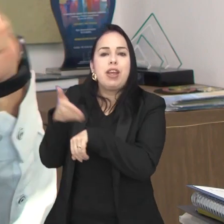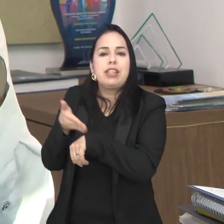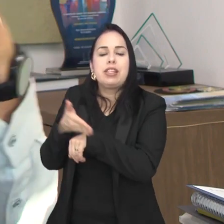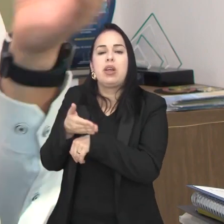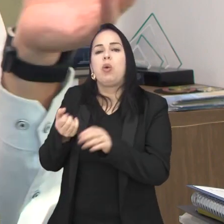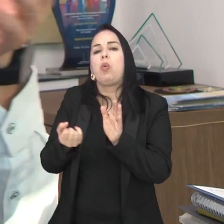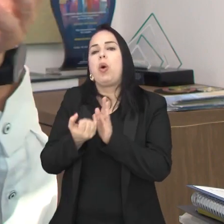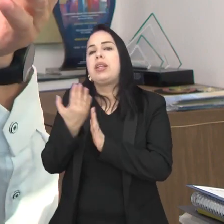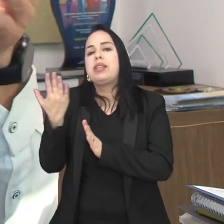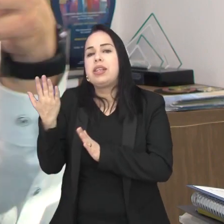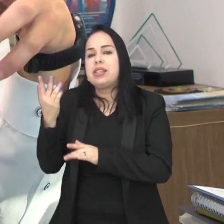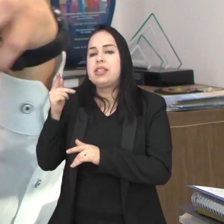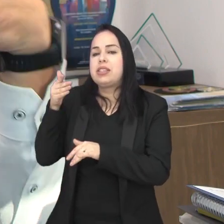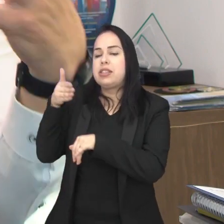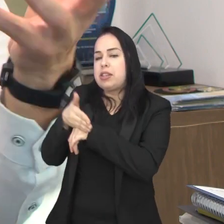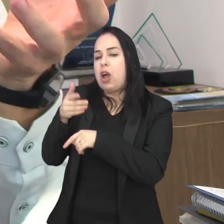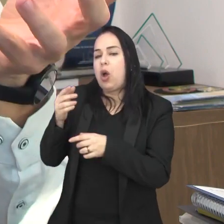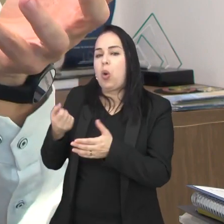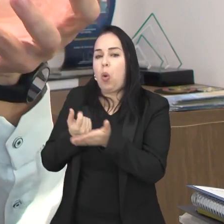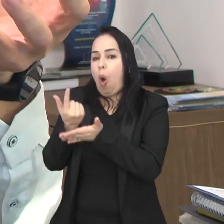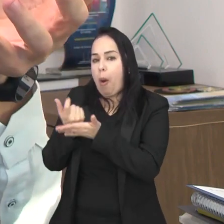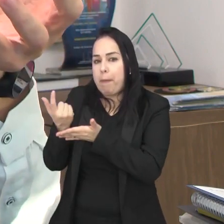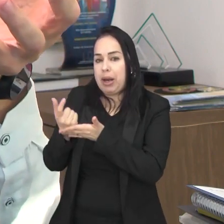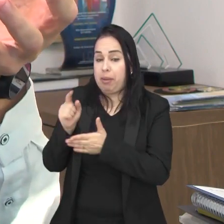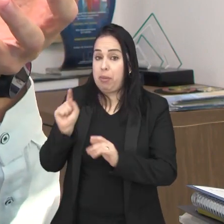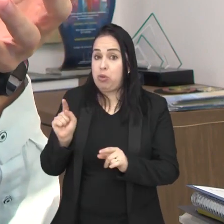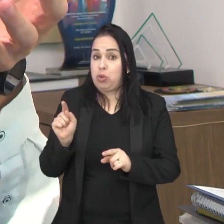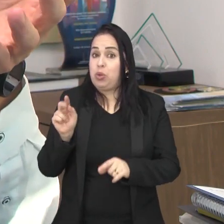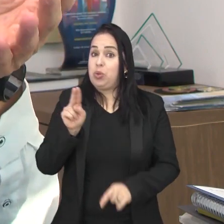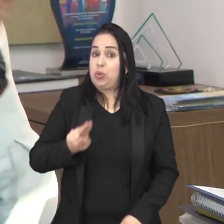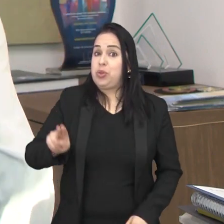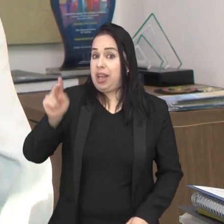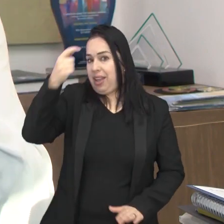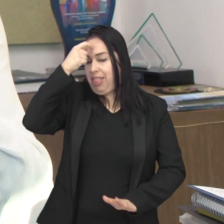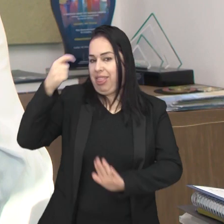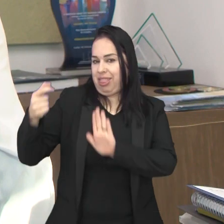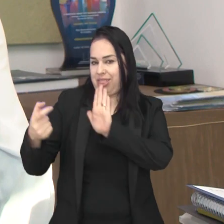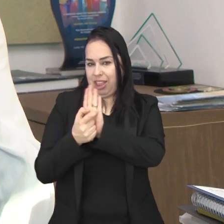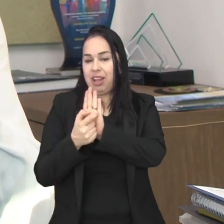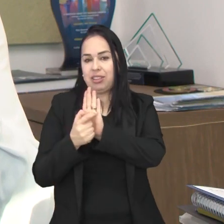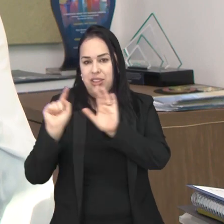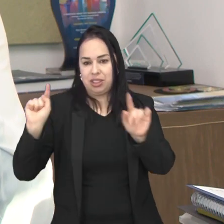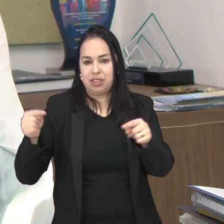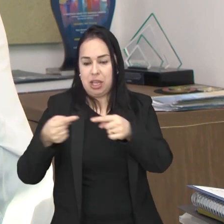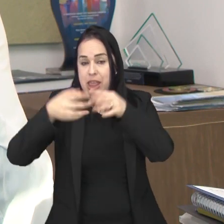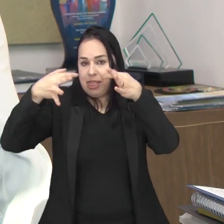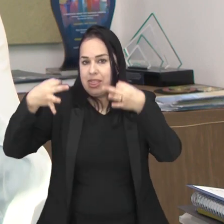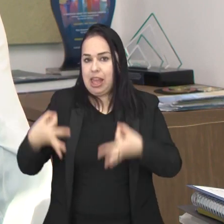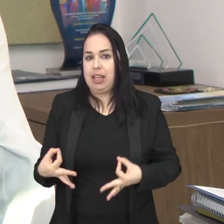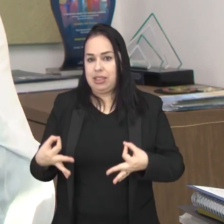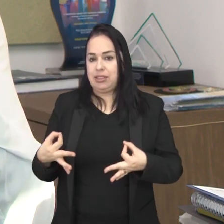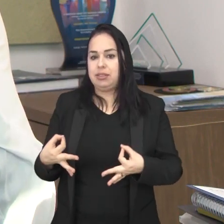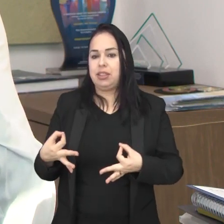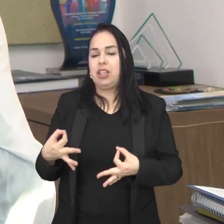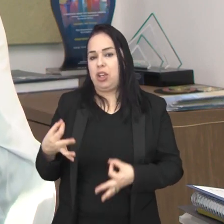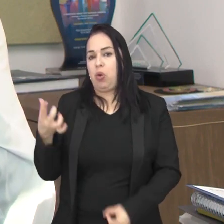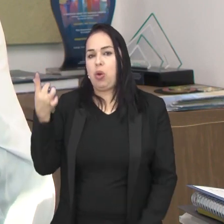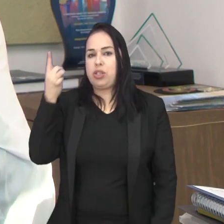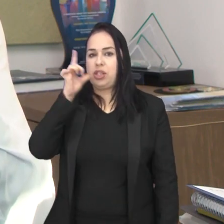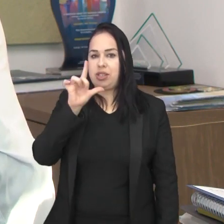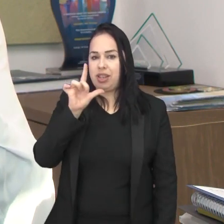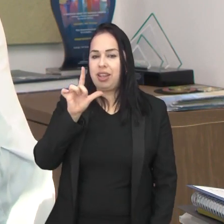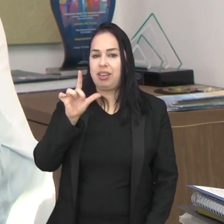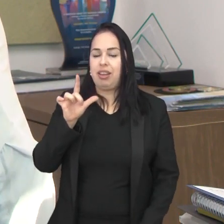fazer compras, enfim. Eu posso usar essa inteligência para ser mais efetivo e ser mais